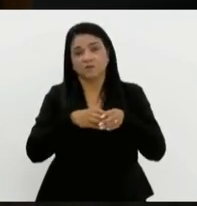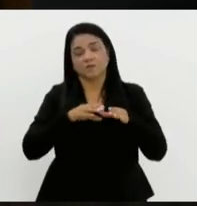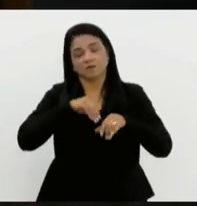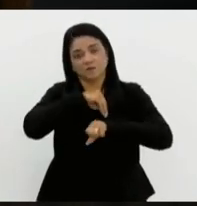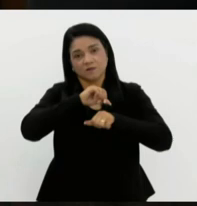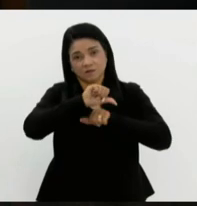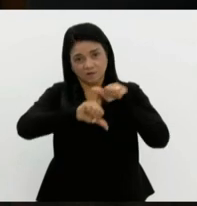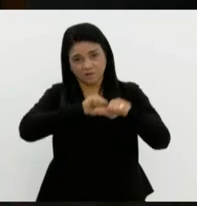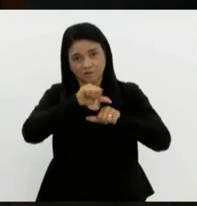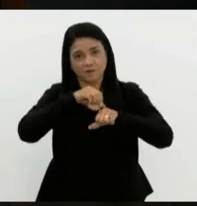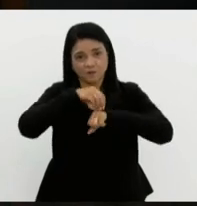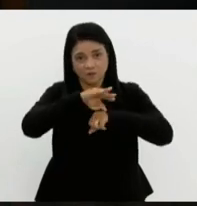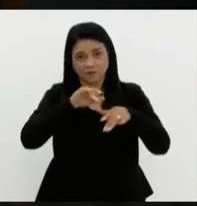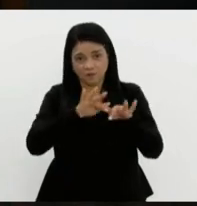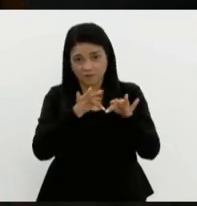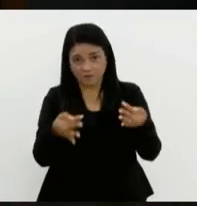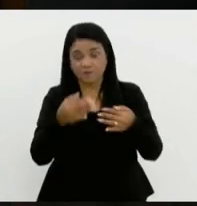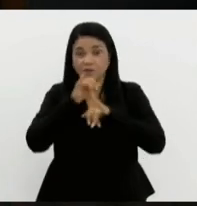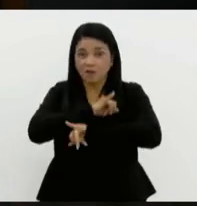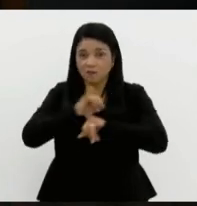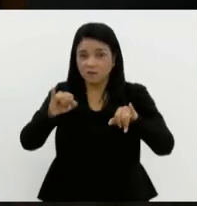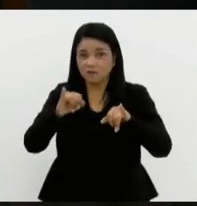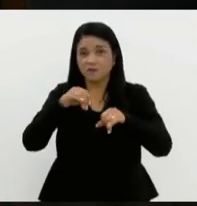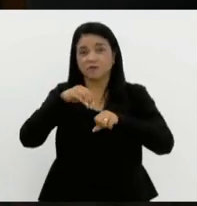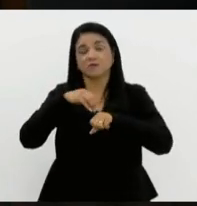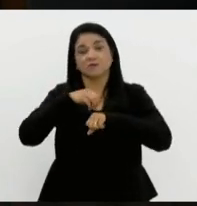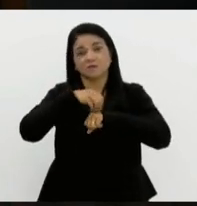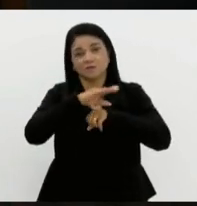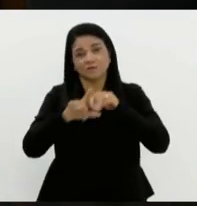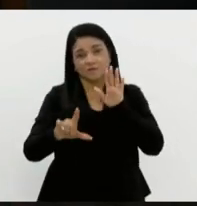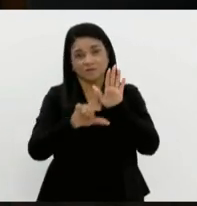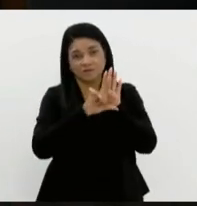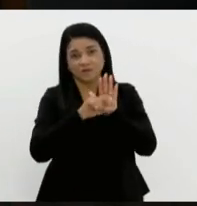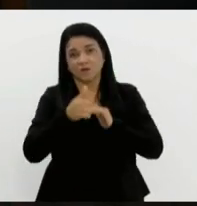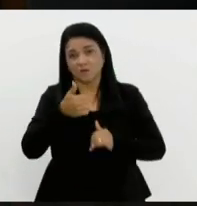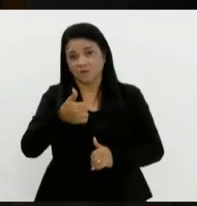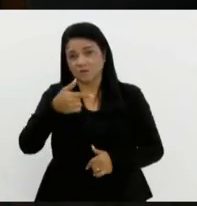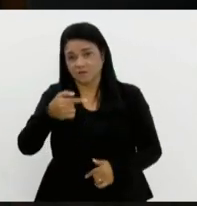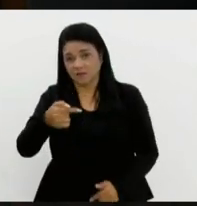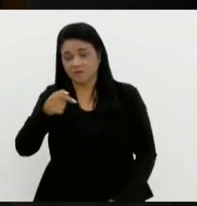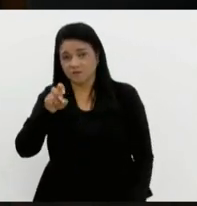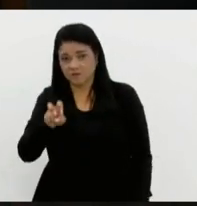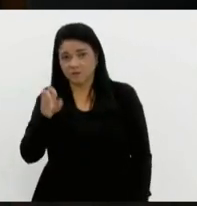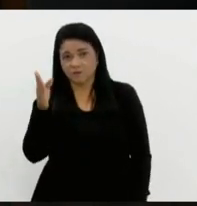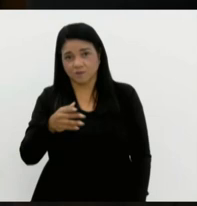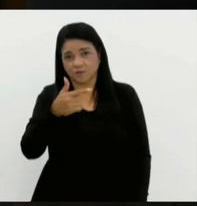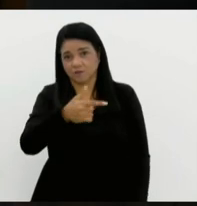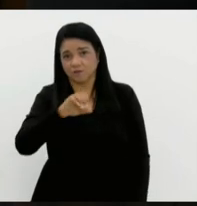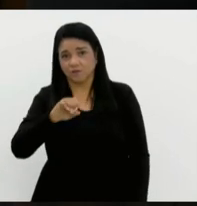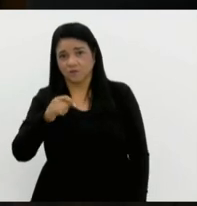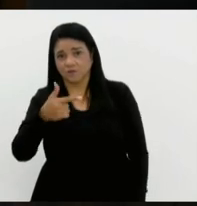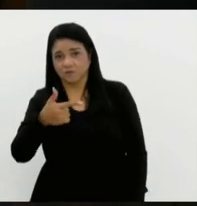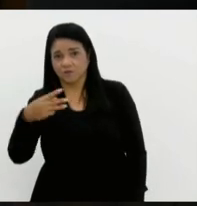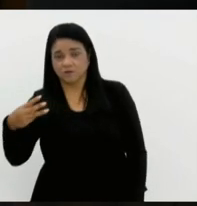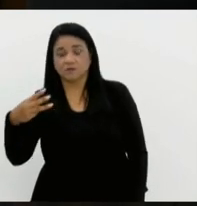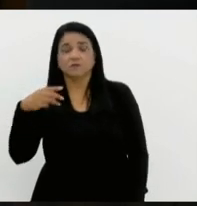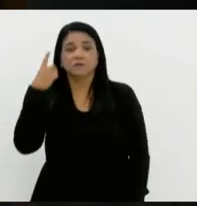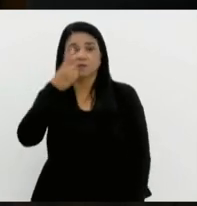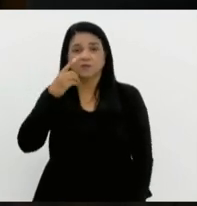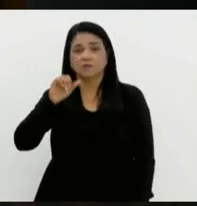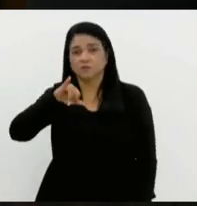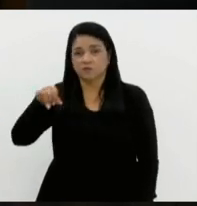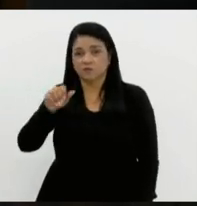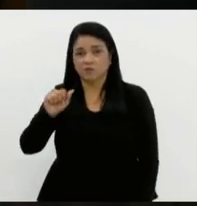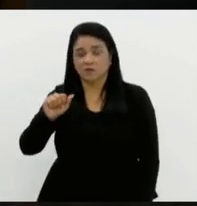simples. Anuncio indicação legislativa número 175/2023, de autoria do deputado Jair Bittencourt,